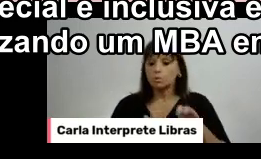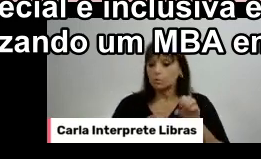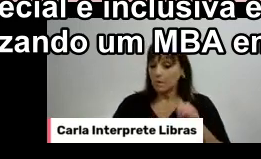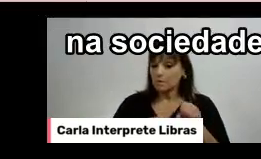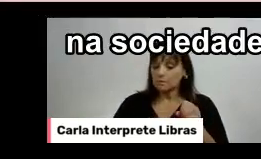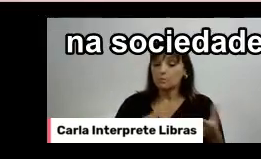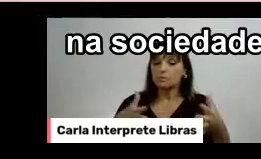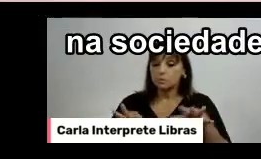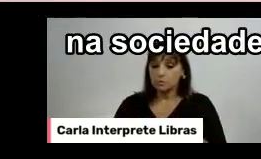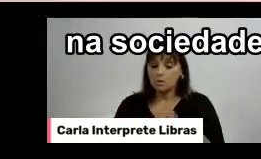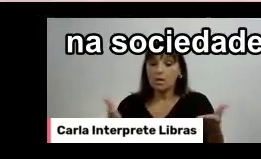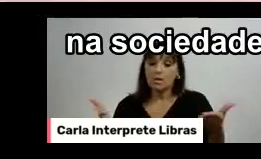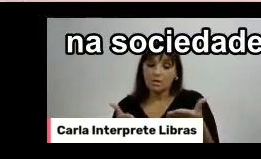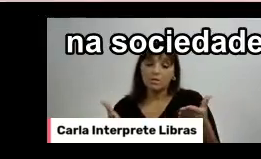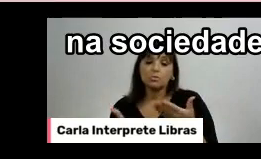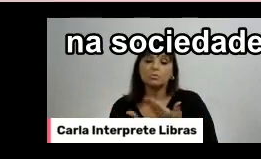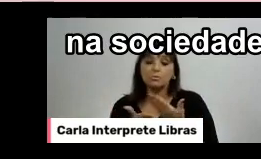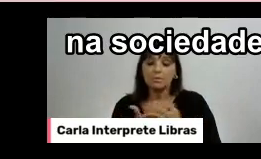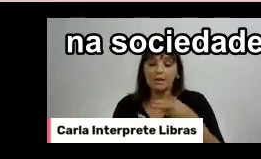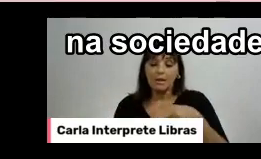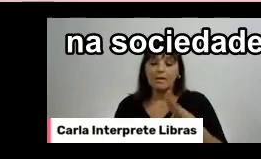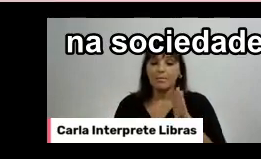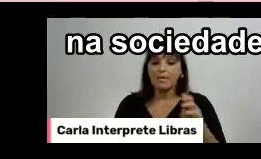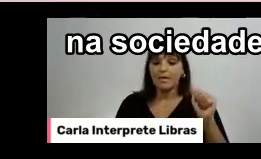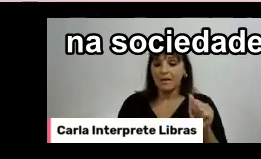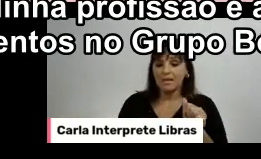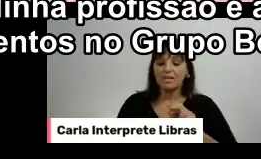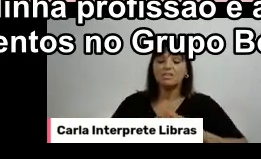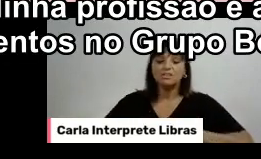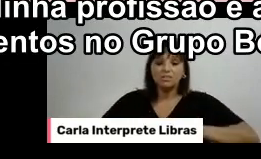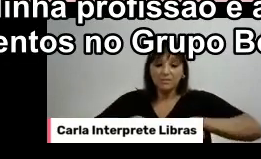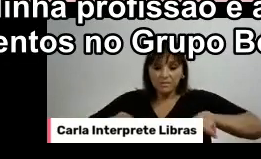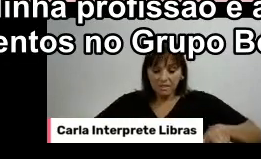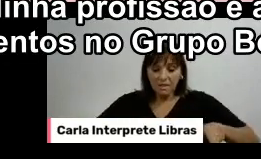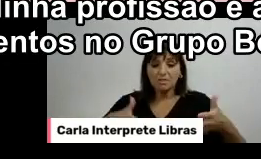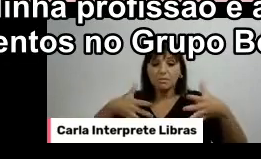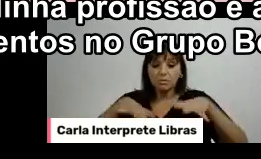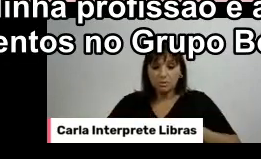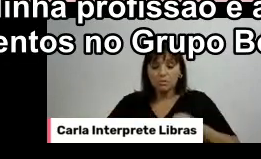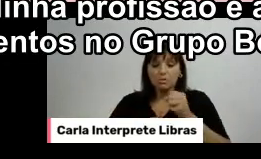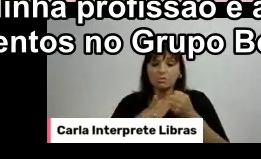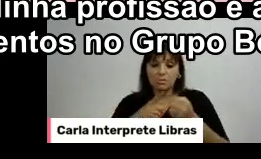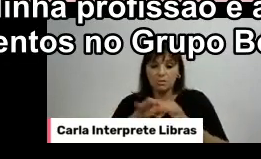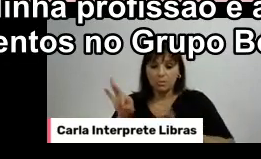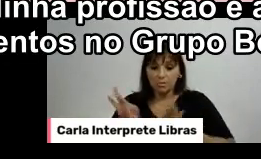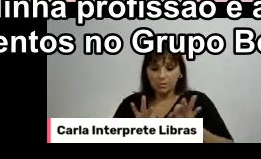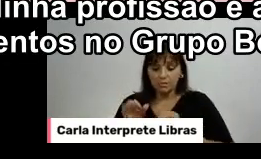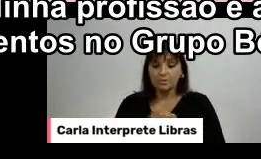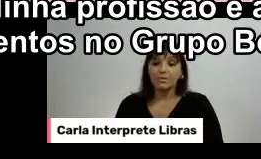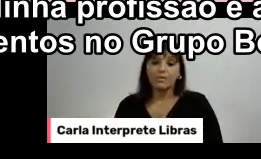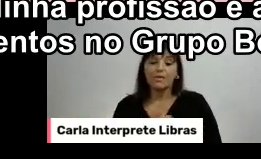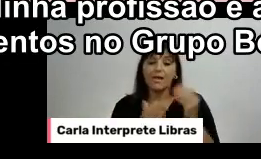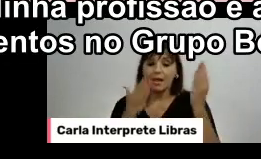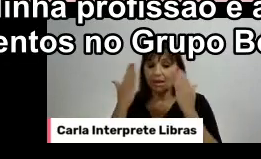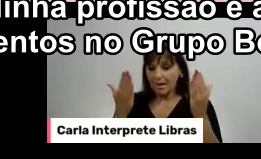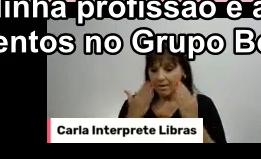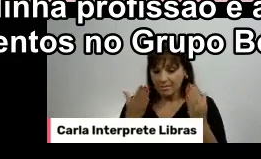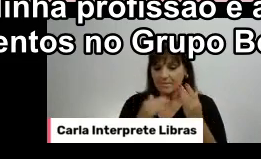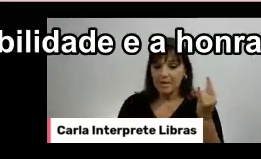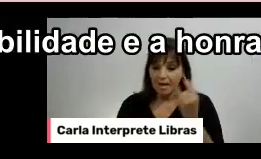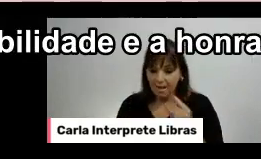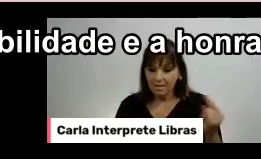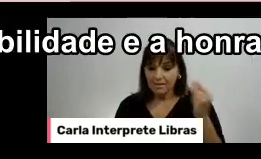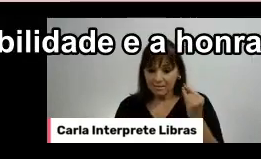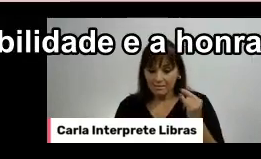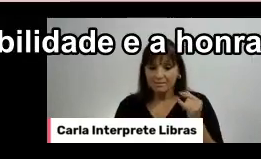diversidade e inclusão na sociedade e organização. Minha profissão é analista de atração de talentos no Grupo Boticário, onde